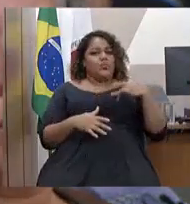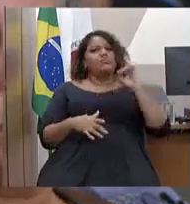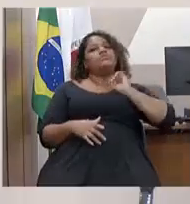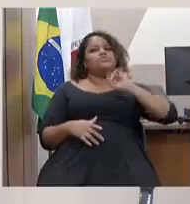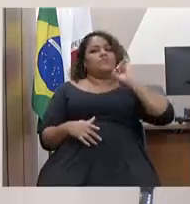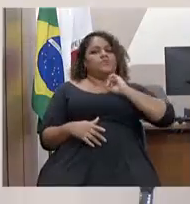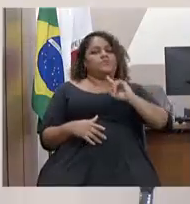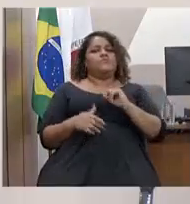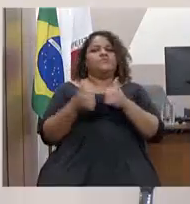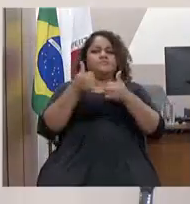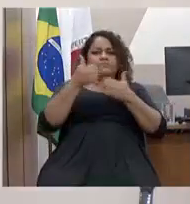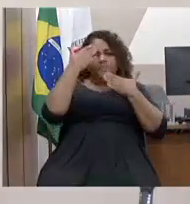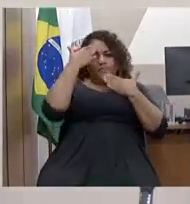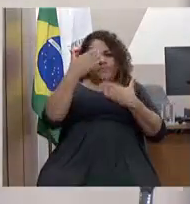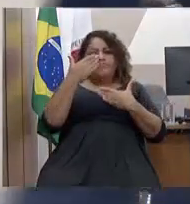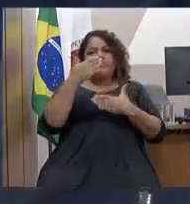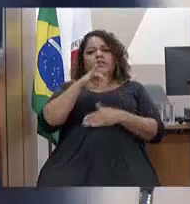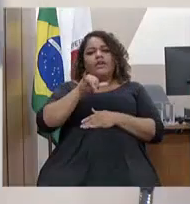obrigado Joaquim